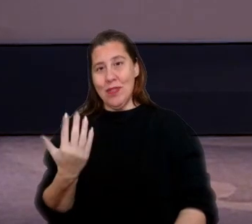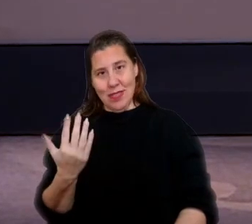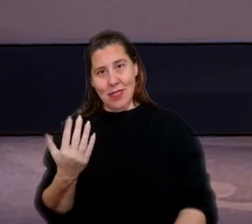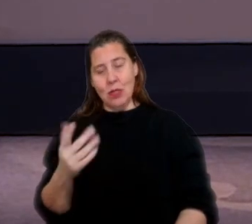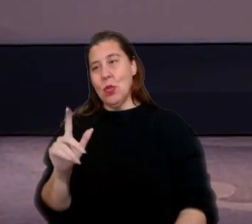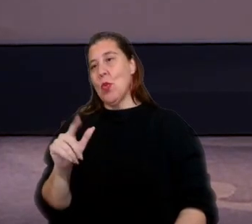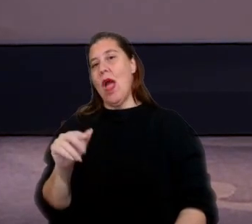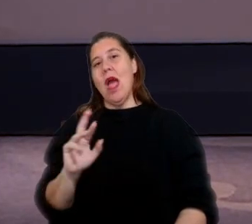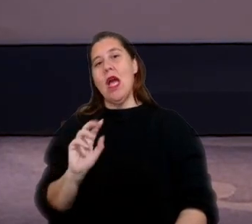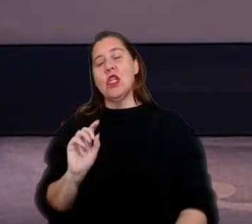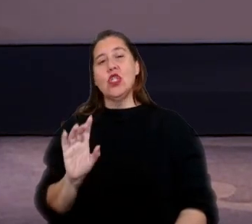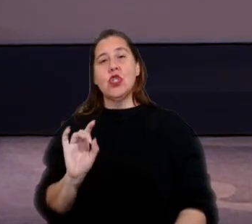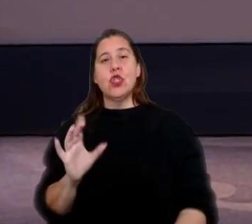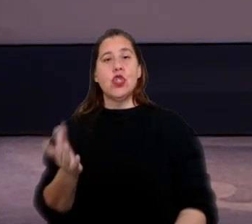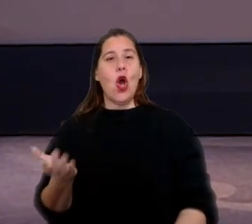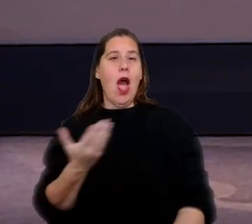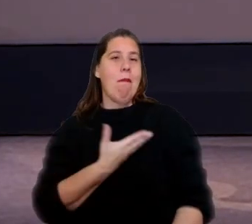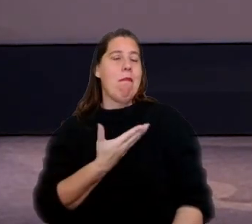coisa havia ali, que não era uma mera